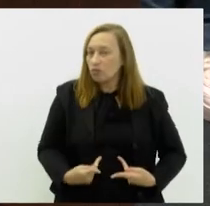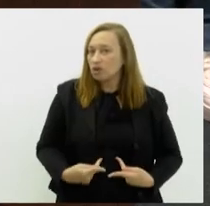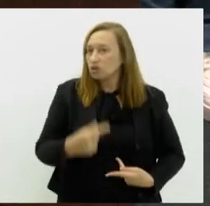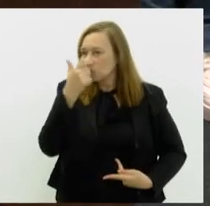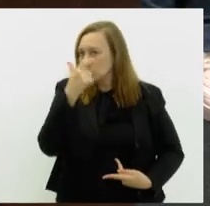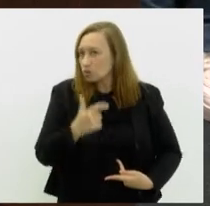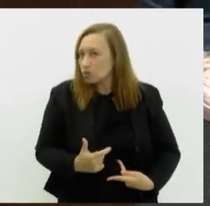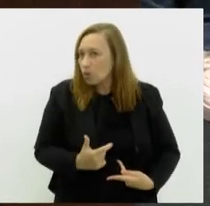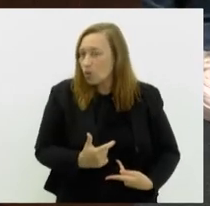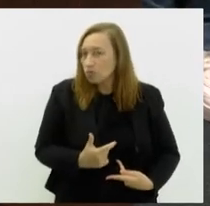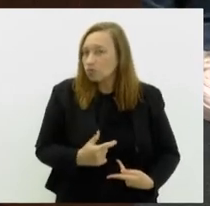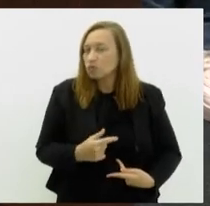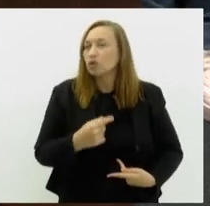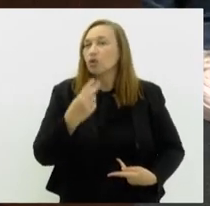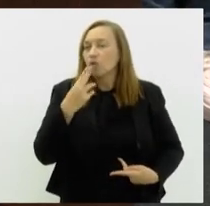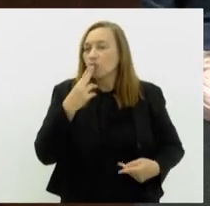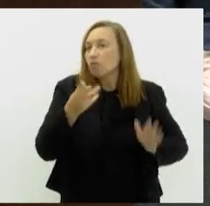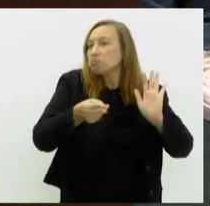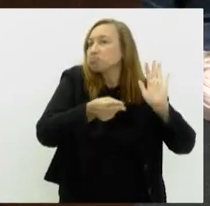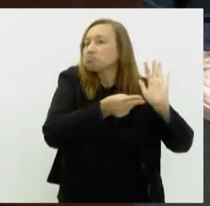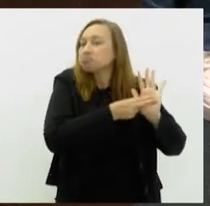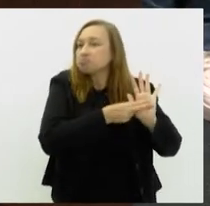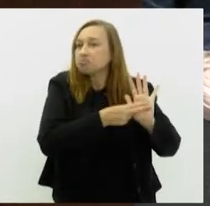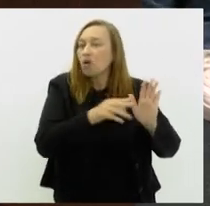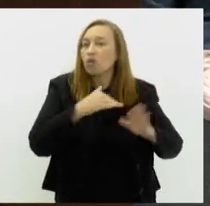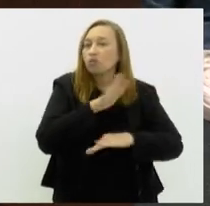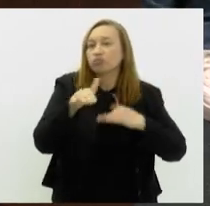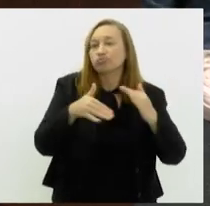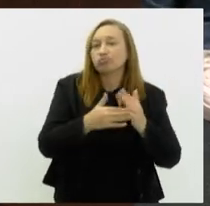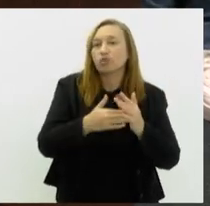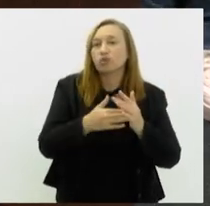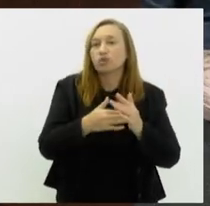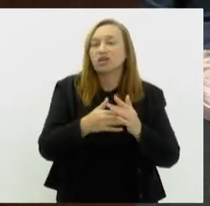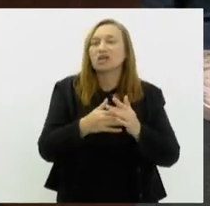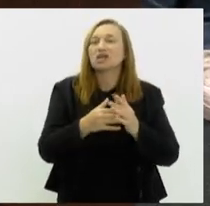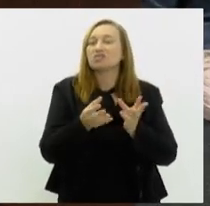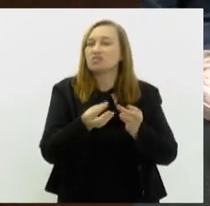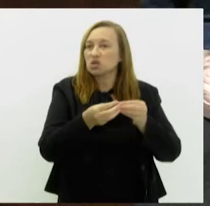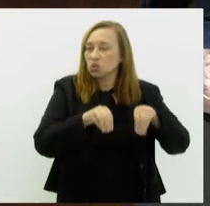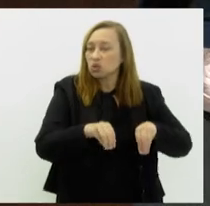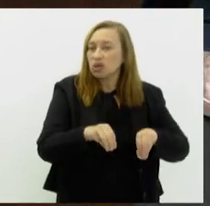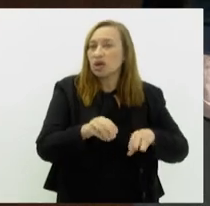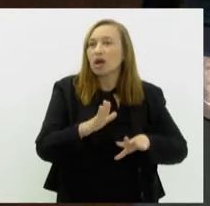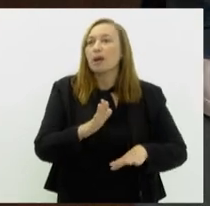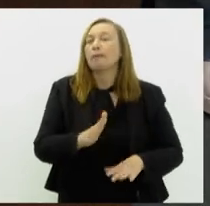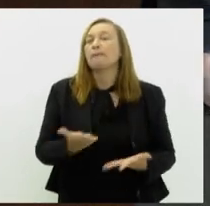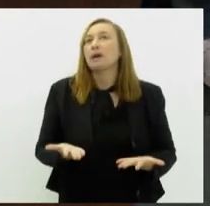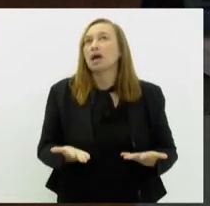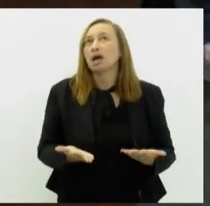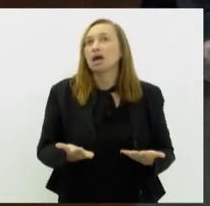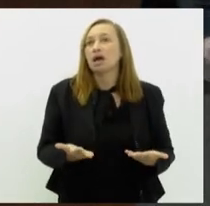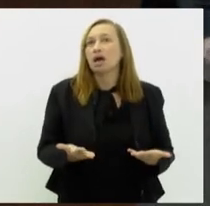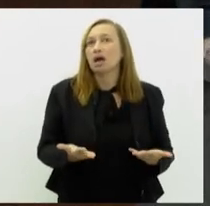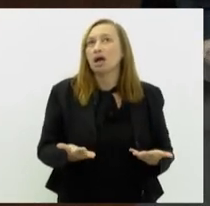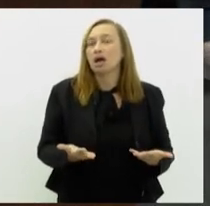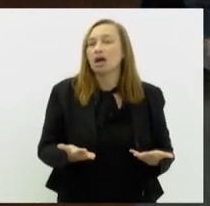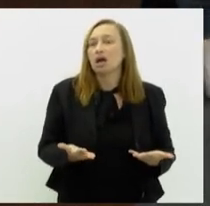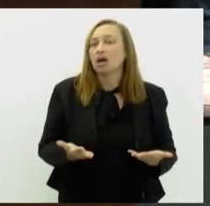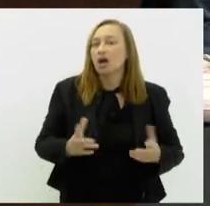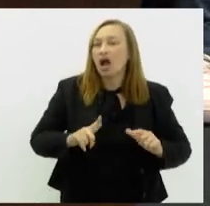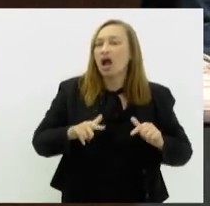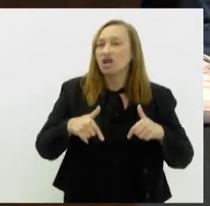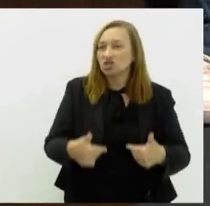estamos comprometidas diretamente com toda essa tragédia. Então, mais do que as